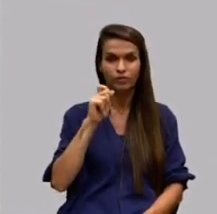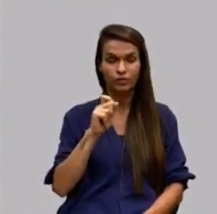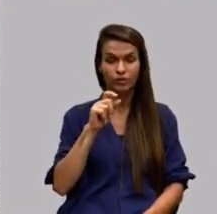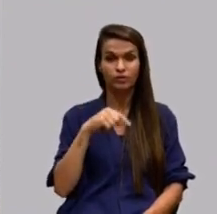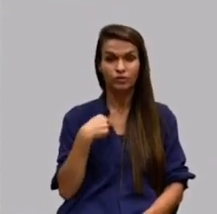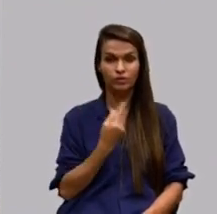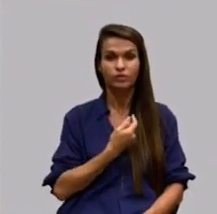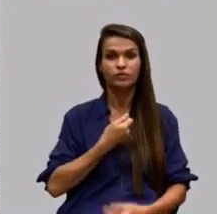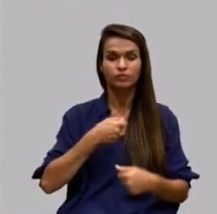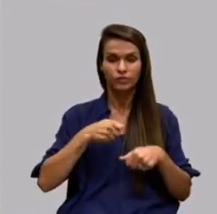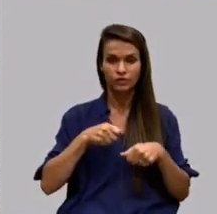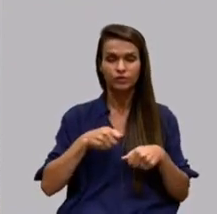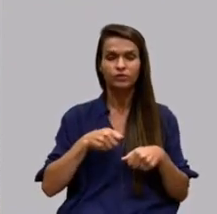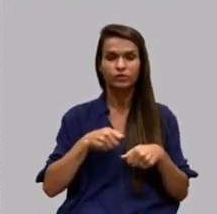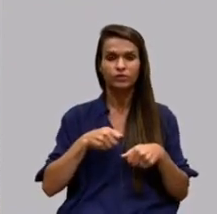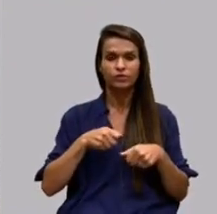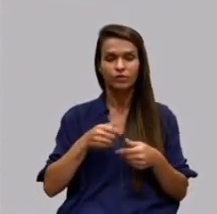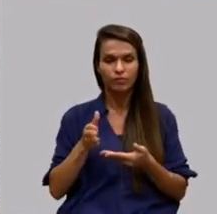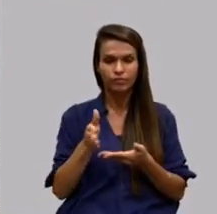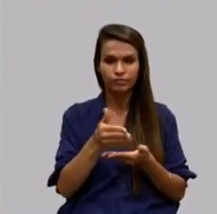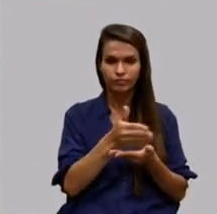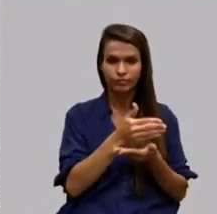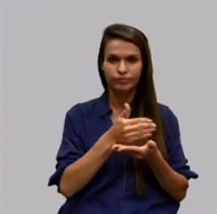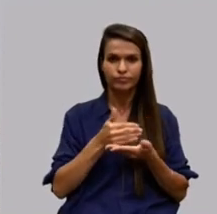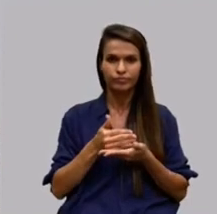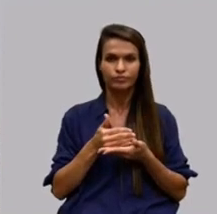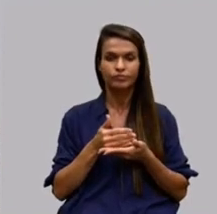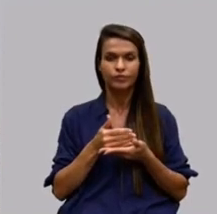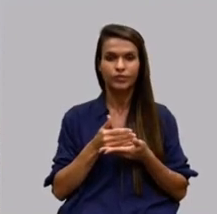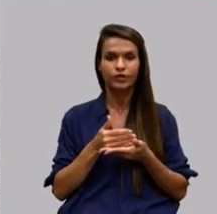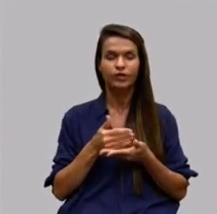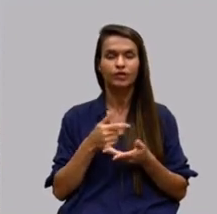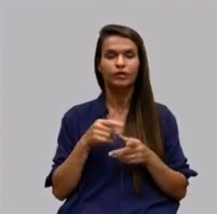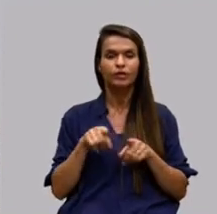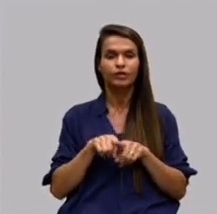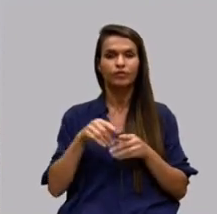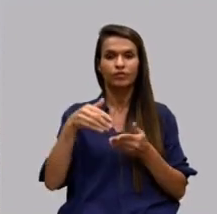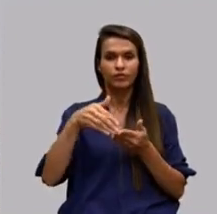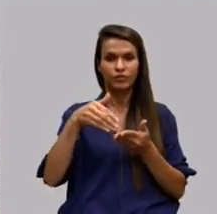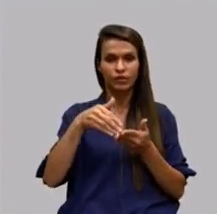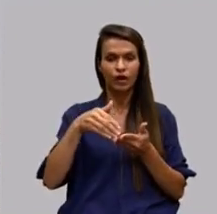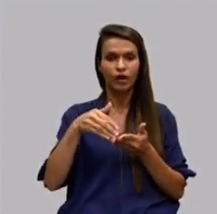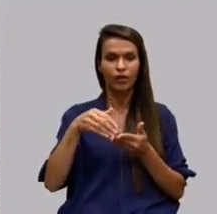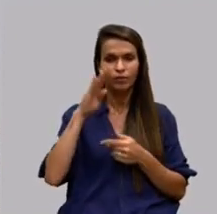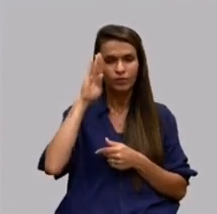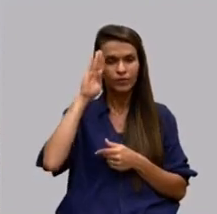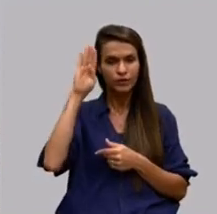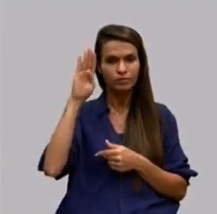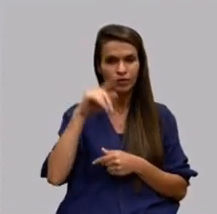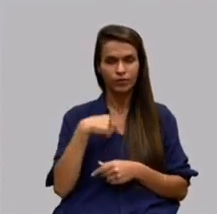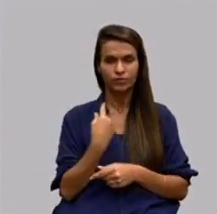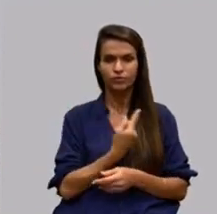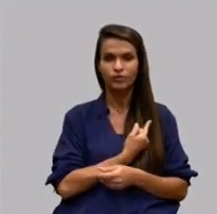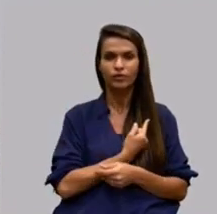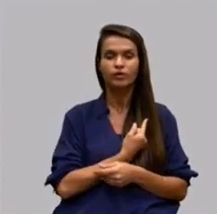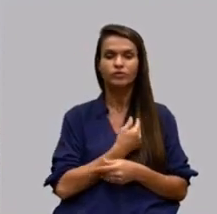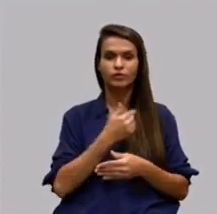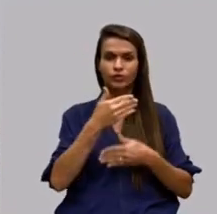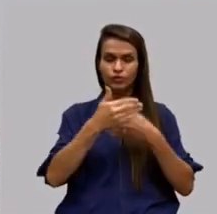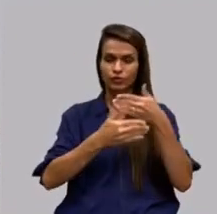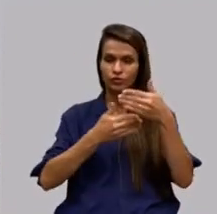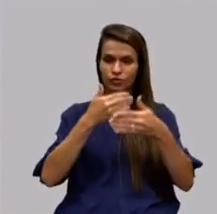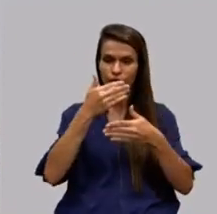se repactuar. E aí, por fim, e mais relevante para todos nós, construir